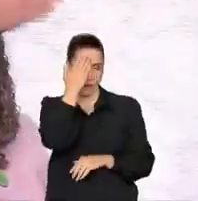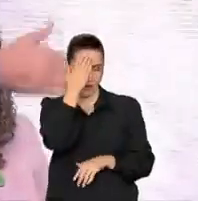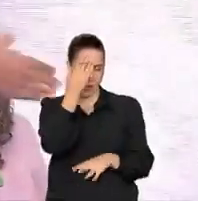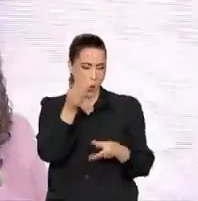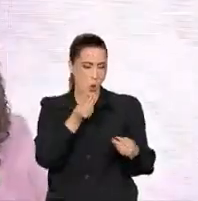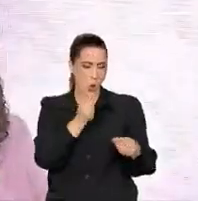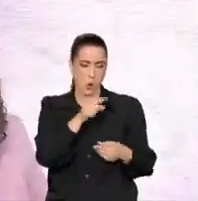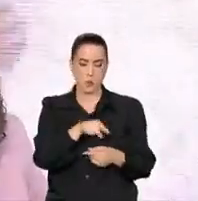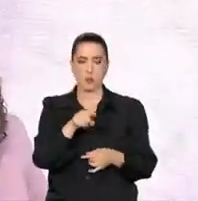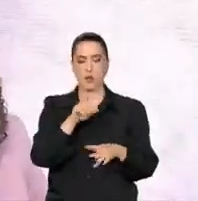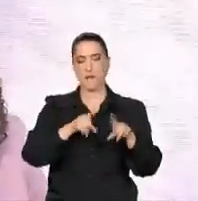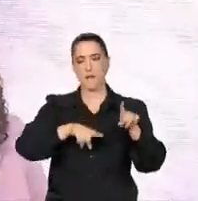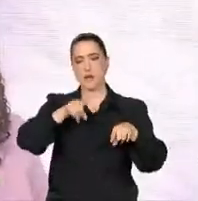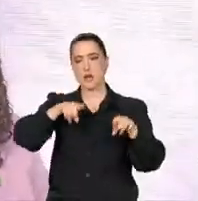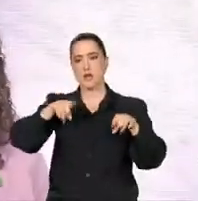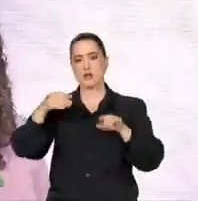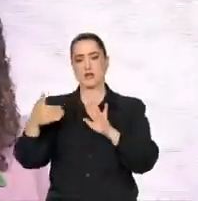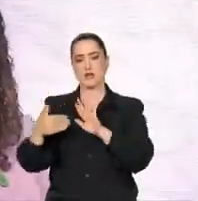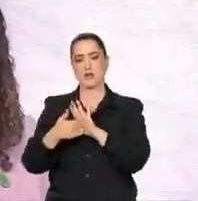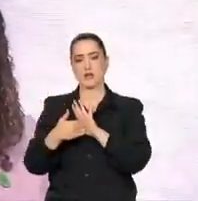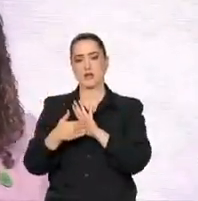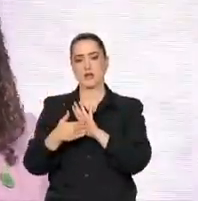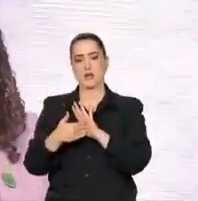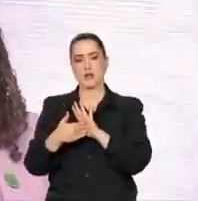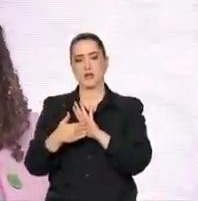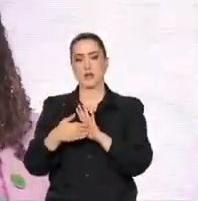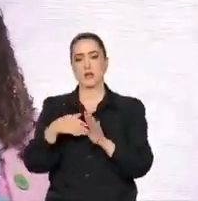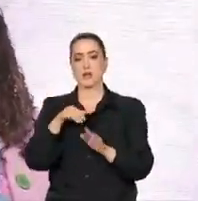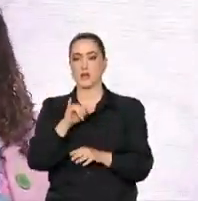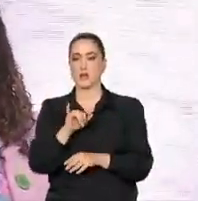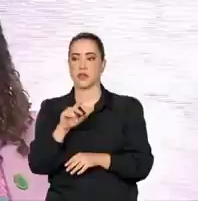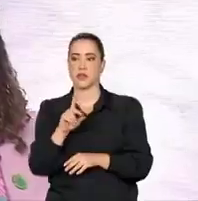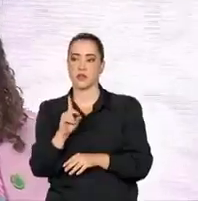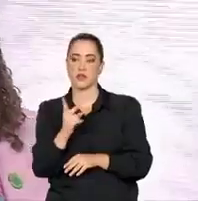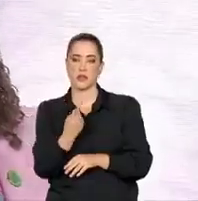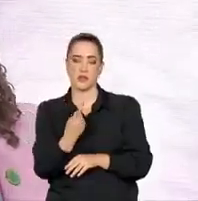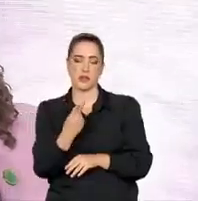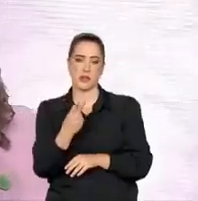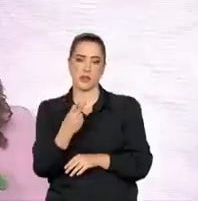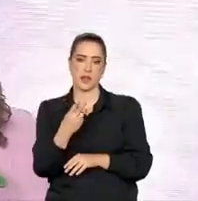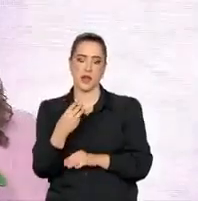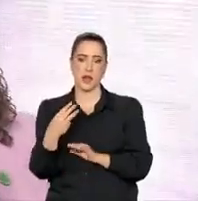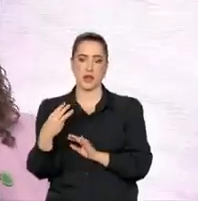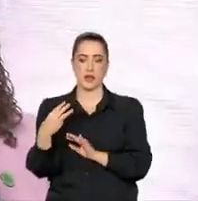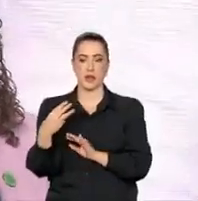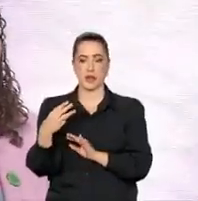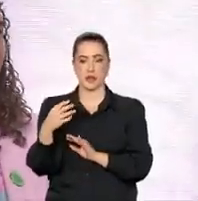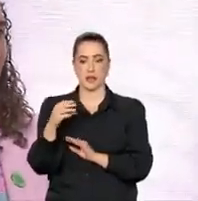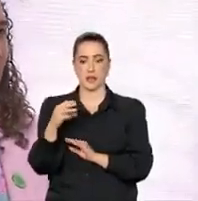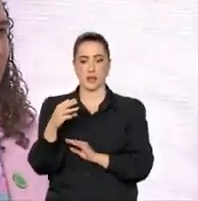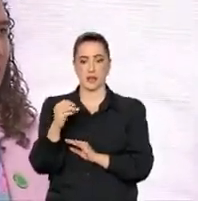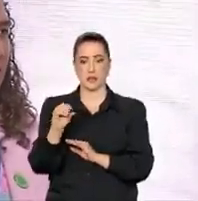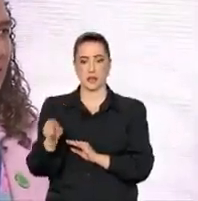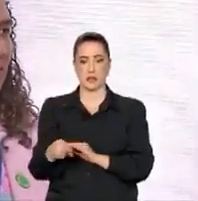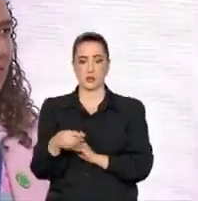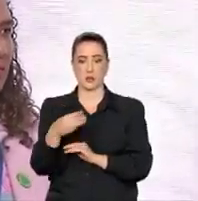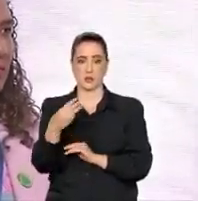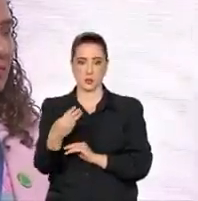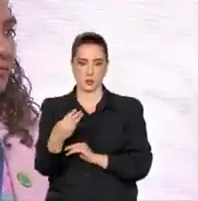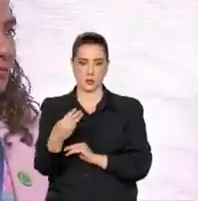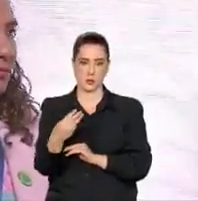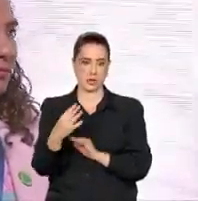consegue medir ali até IDH 0,3, é difícil medir abaixo disso. Muito